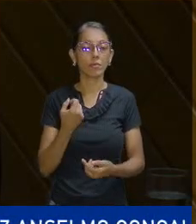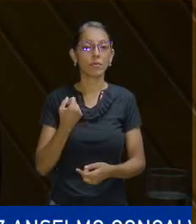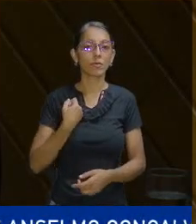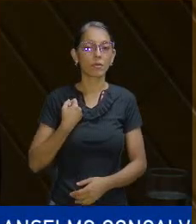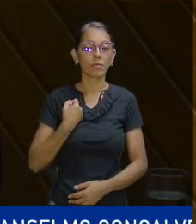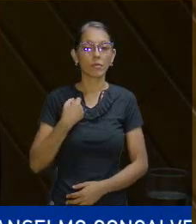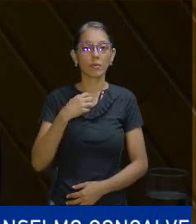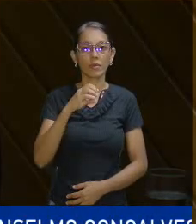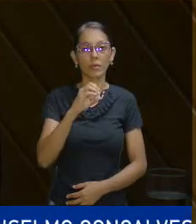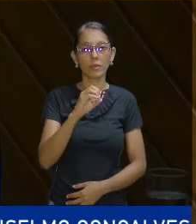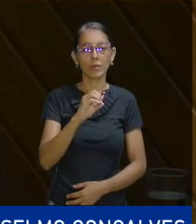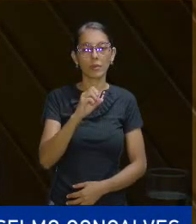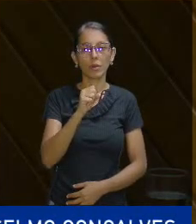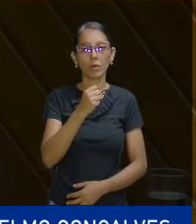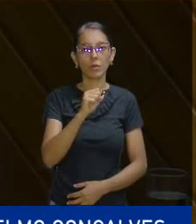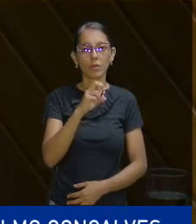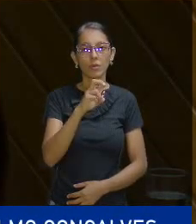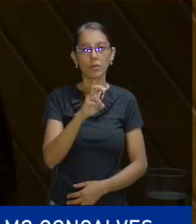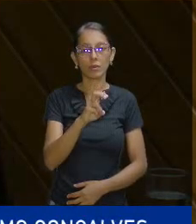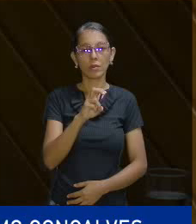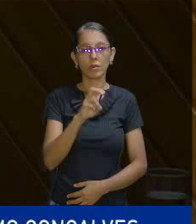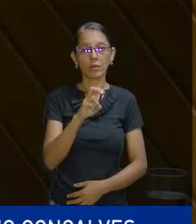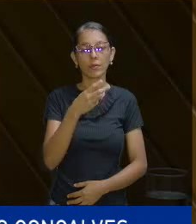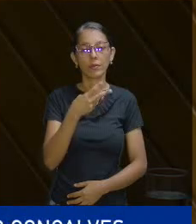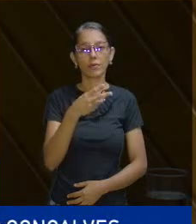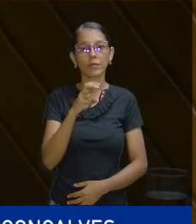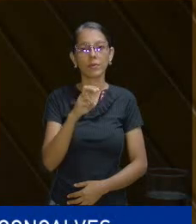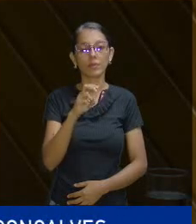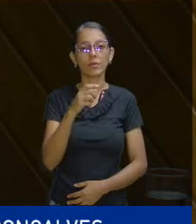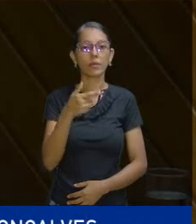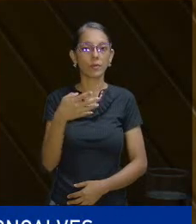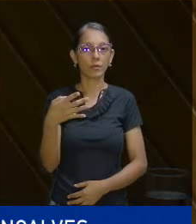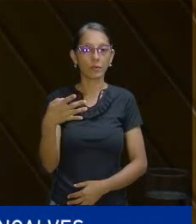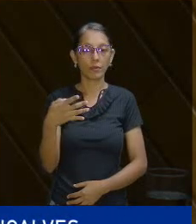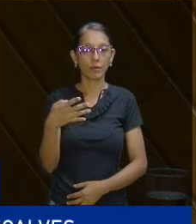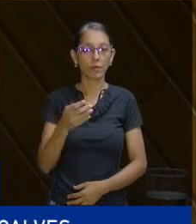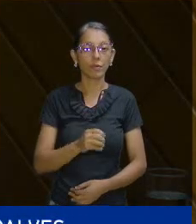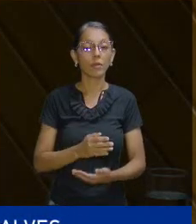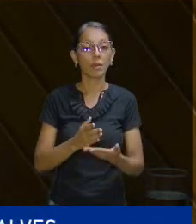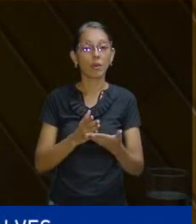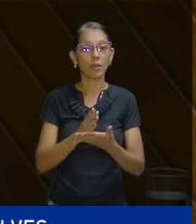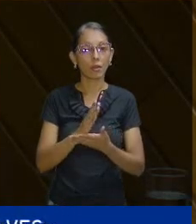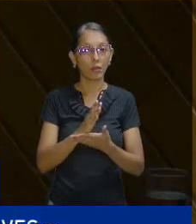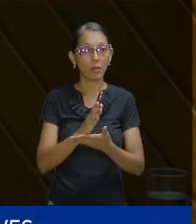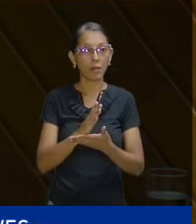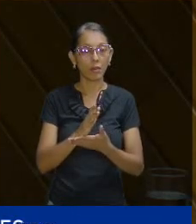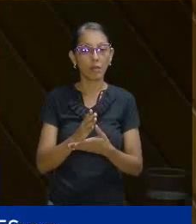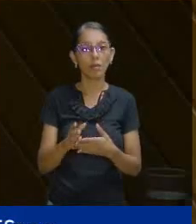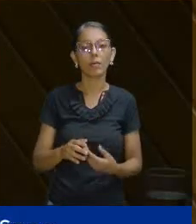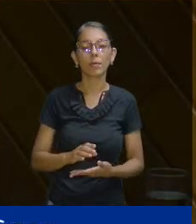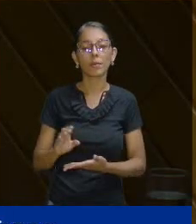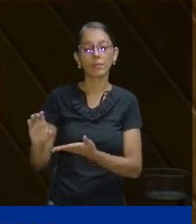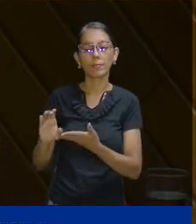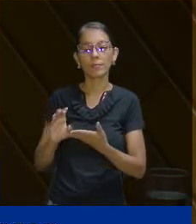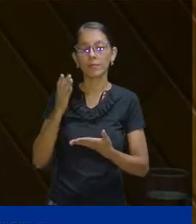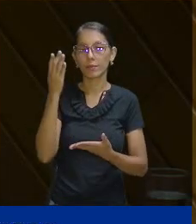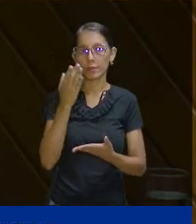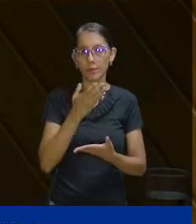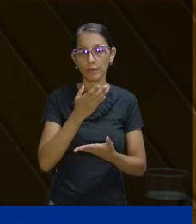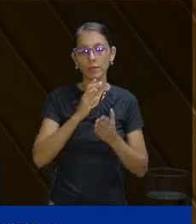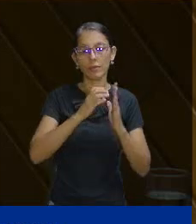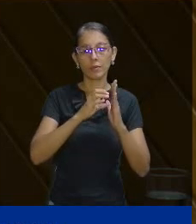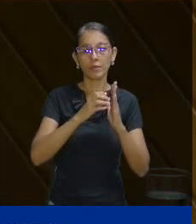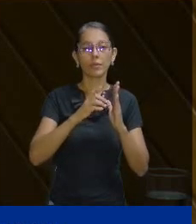número 8535 de 2024, que aprovou com ressalvas a prestação de contas do Partido Liberal, referente